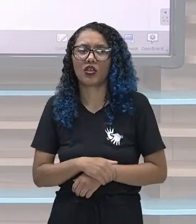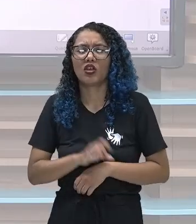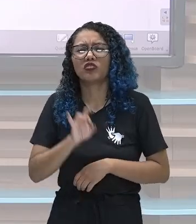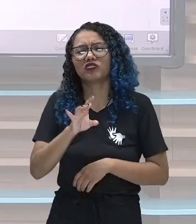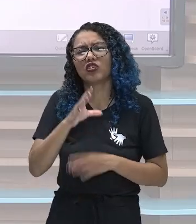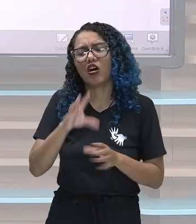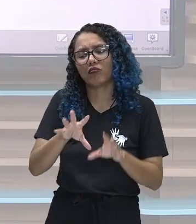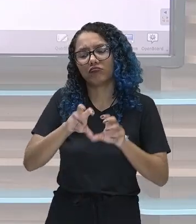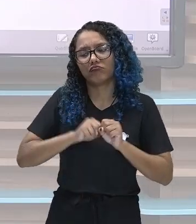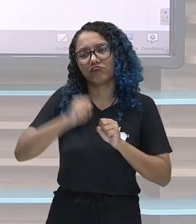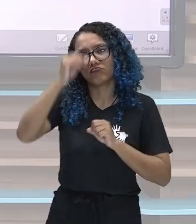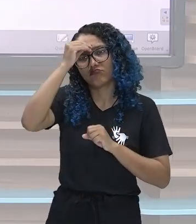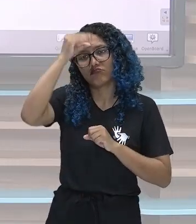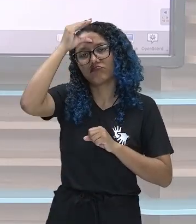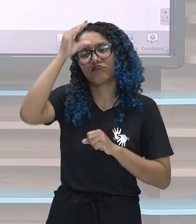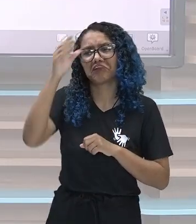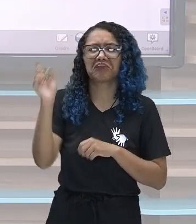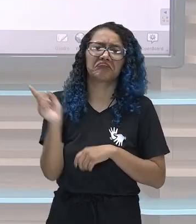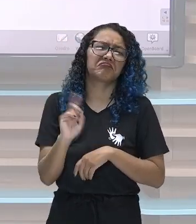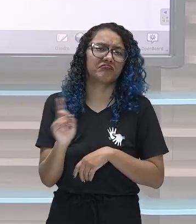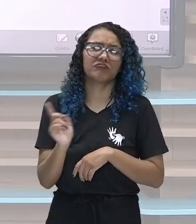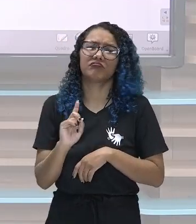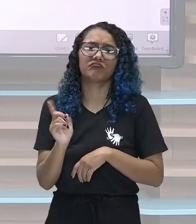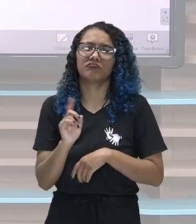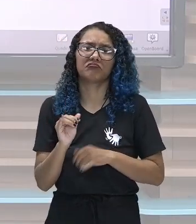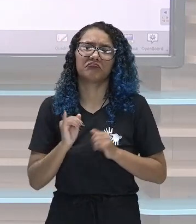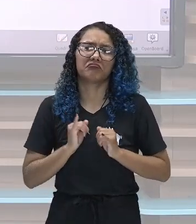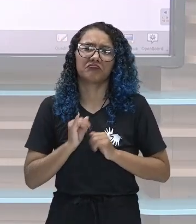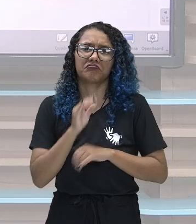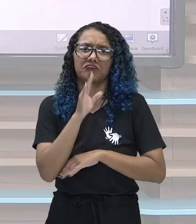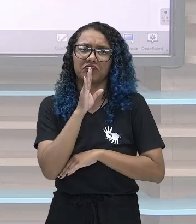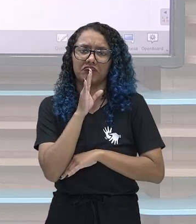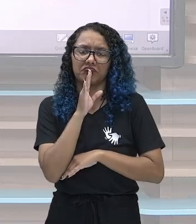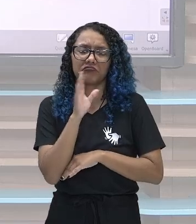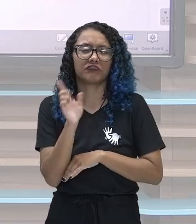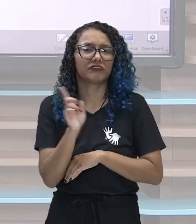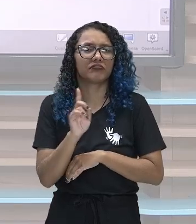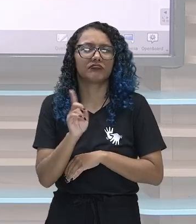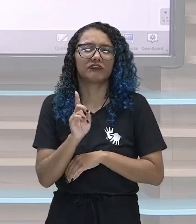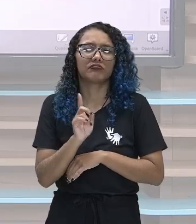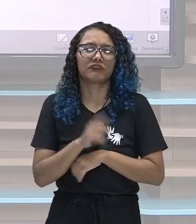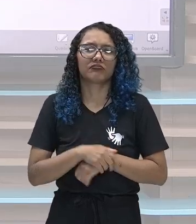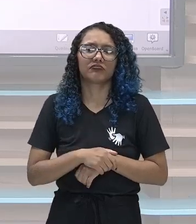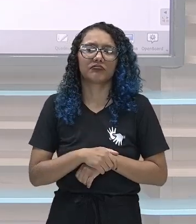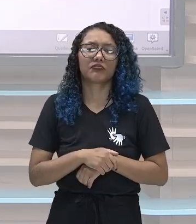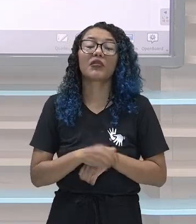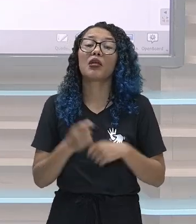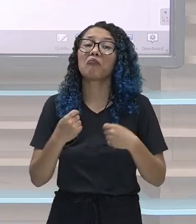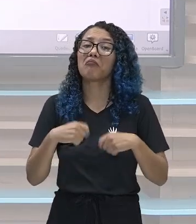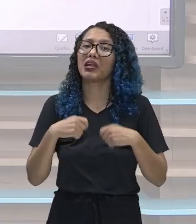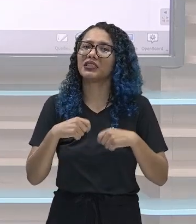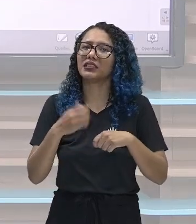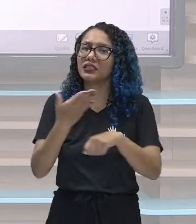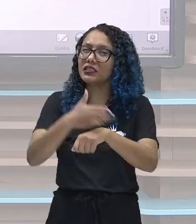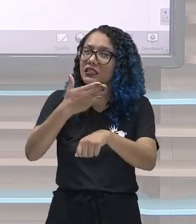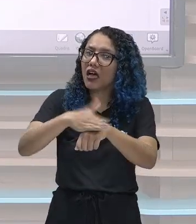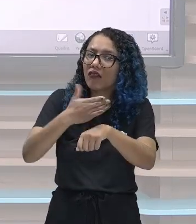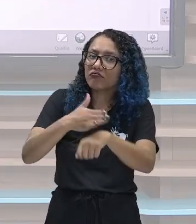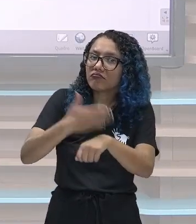conhecimento, como eu havia comentado, né? Ele precisa ter essa atividade. Eles também